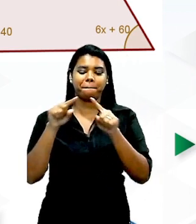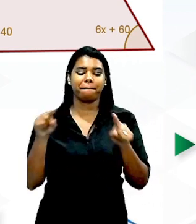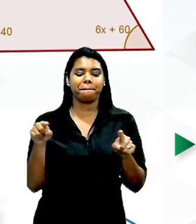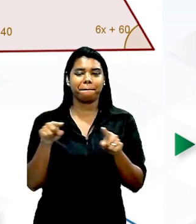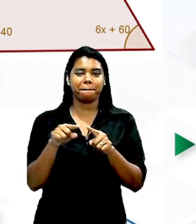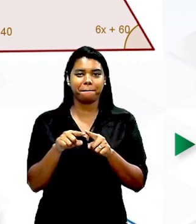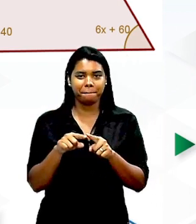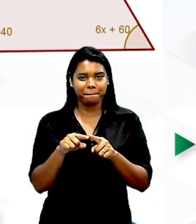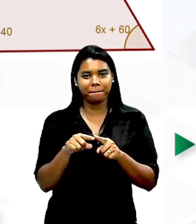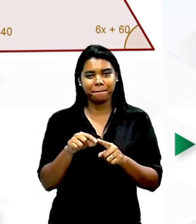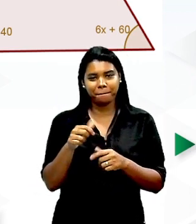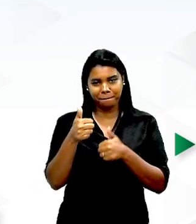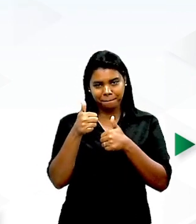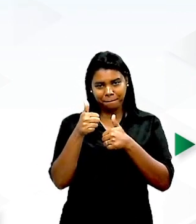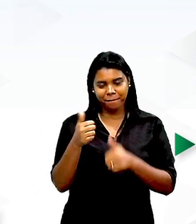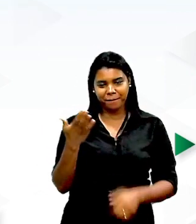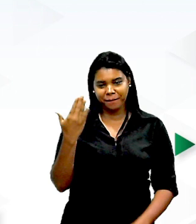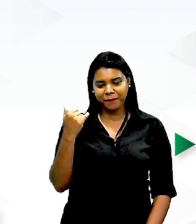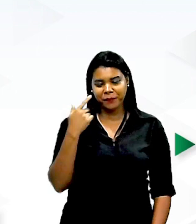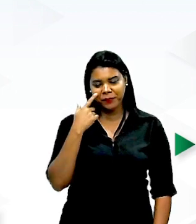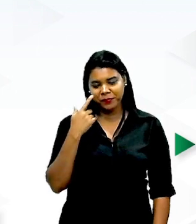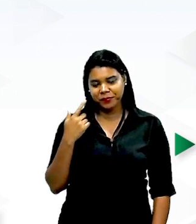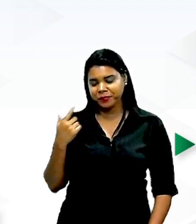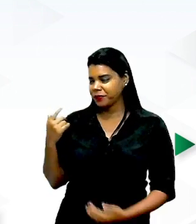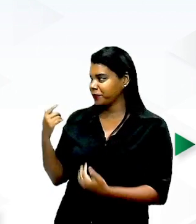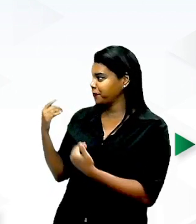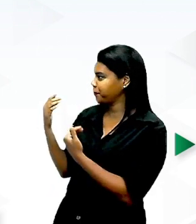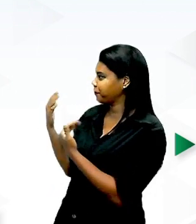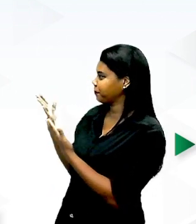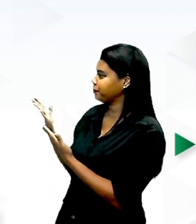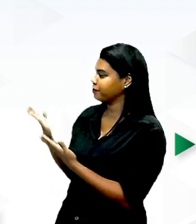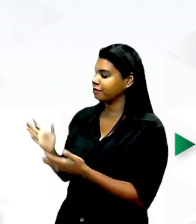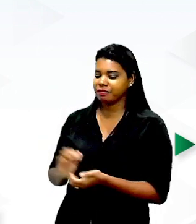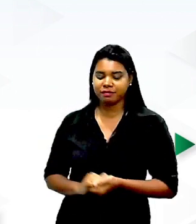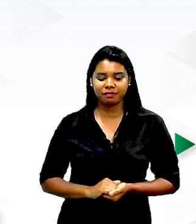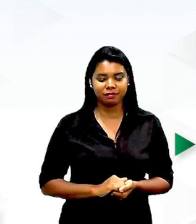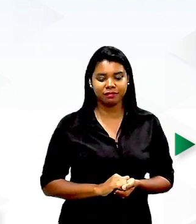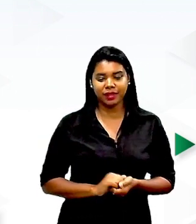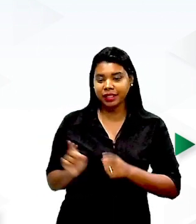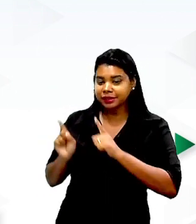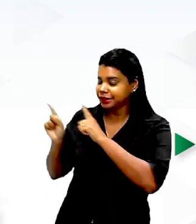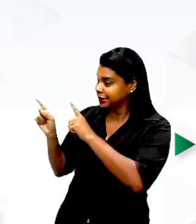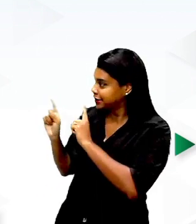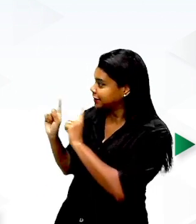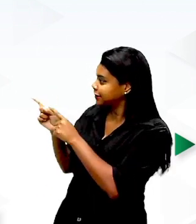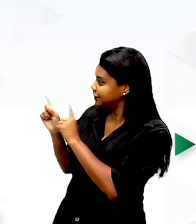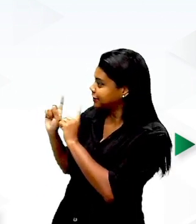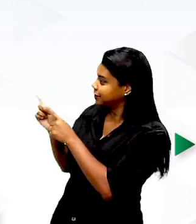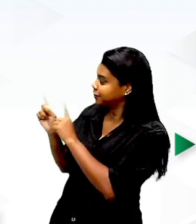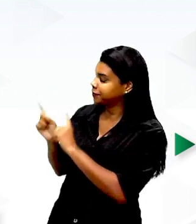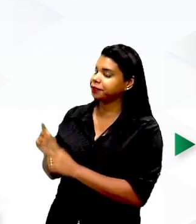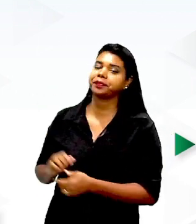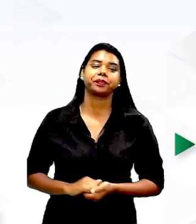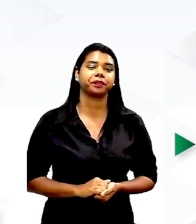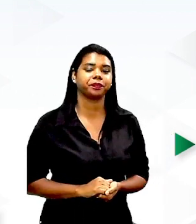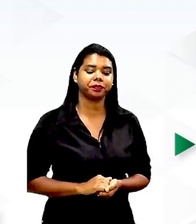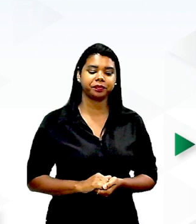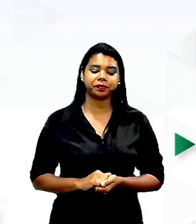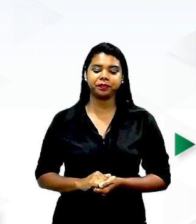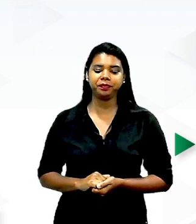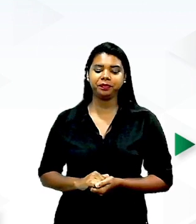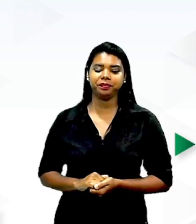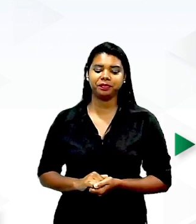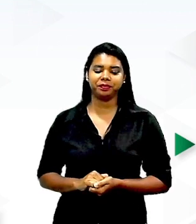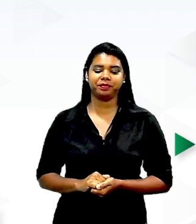triângulo retângulo. Fechou então? Vem comigo agora para a gente resolver. Ah, seria essa aí a forma, tá vendo? Seria mais ou menos isso aí. Eu acho, né? Que isso aí não